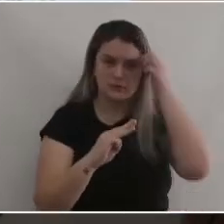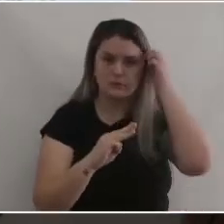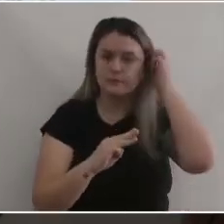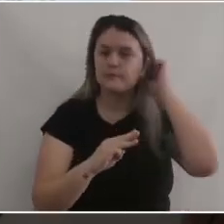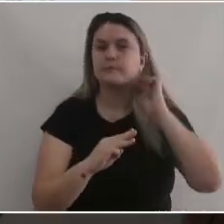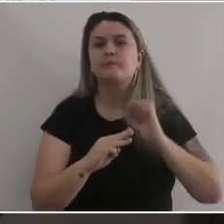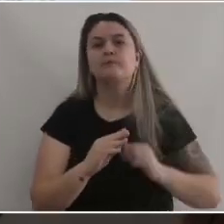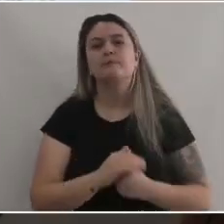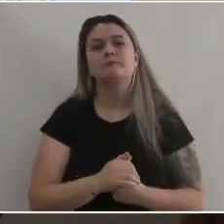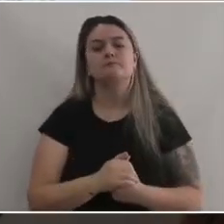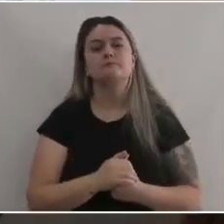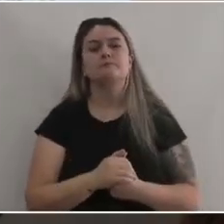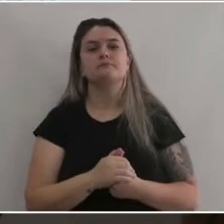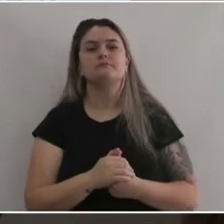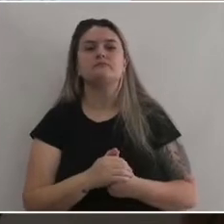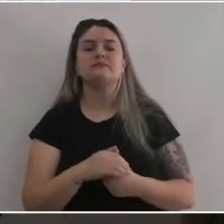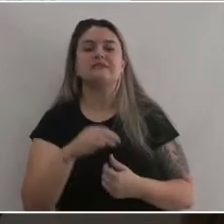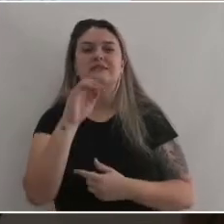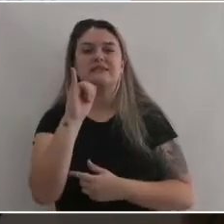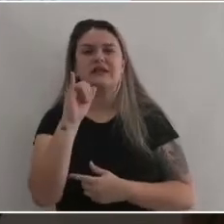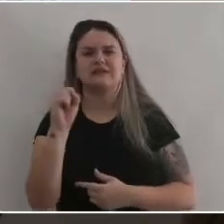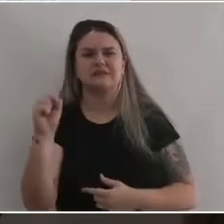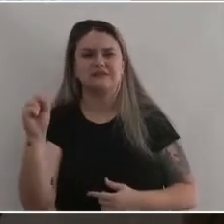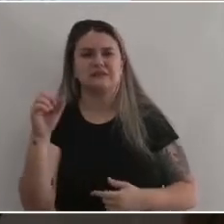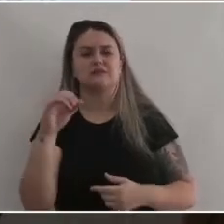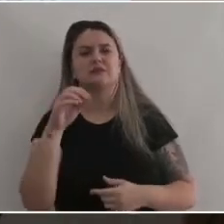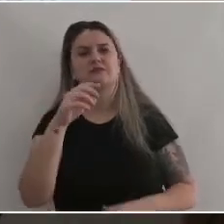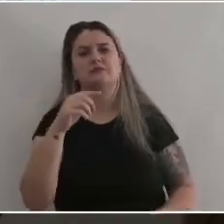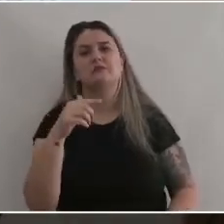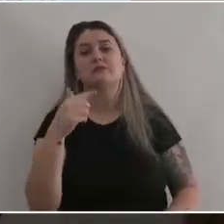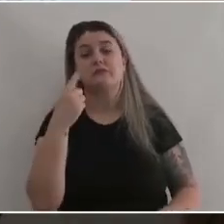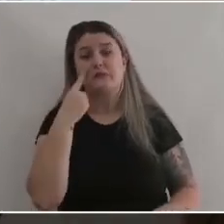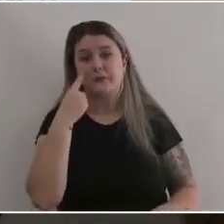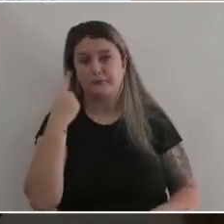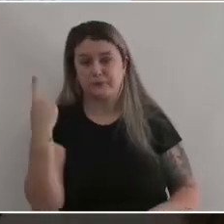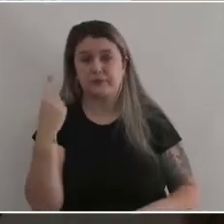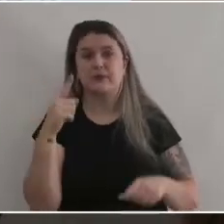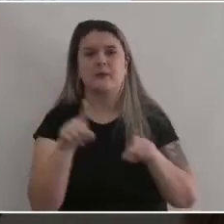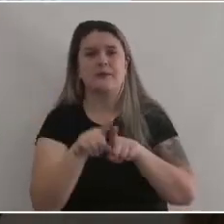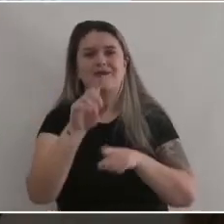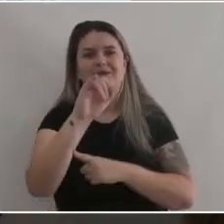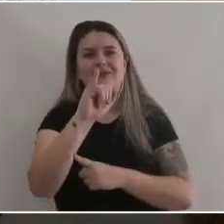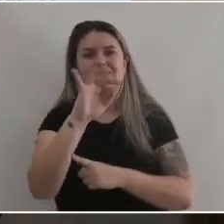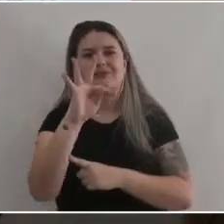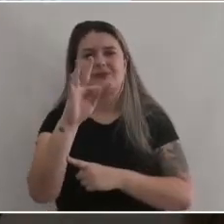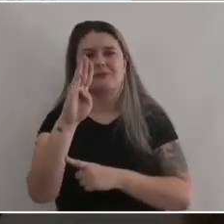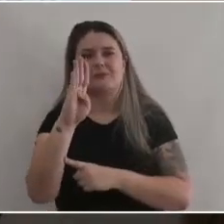11.483.000, de ISS foram 8.028.000, de ITBI